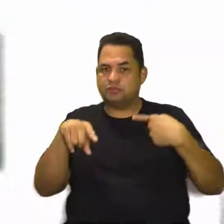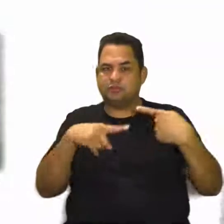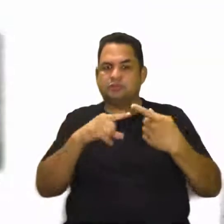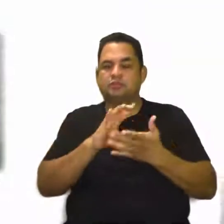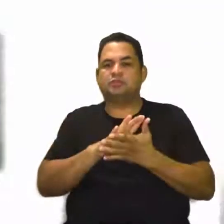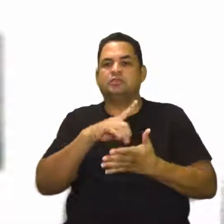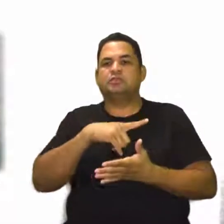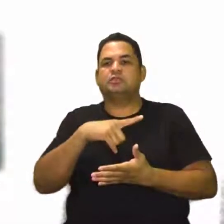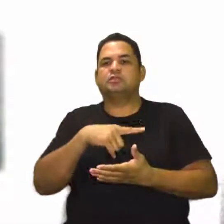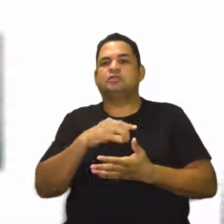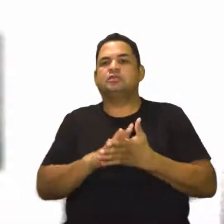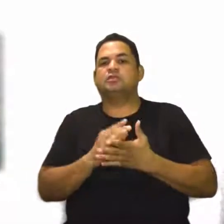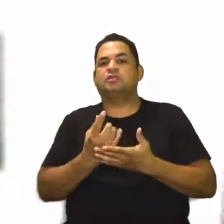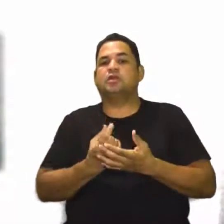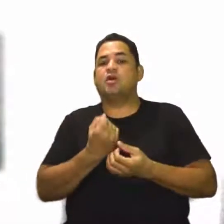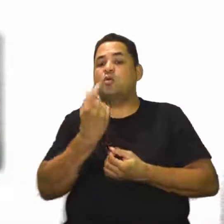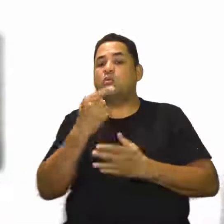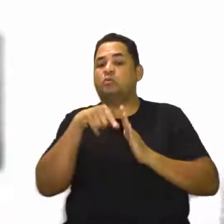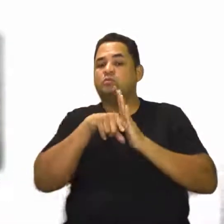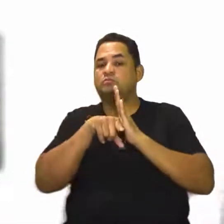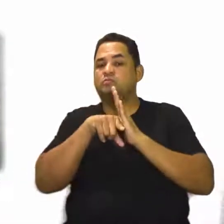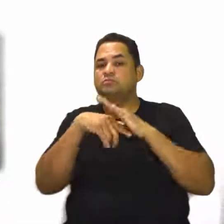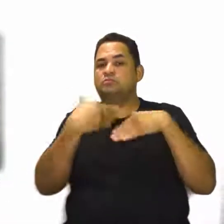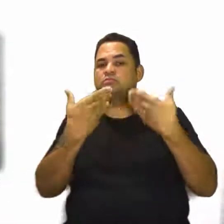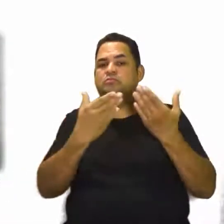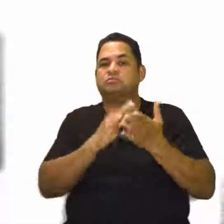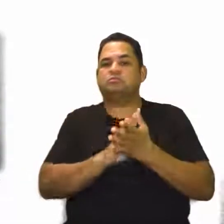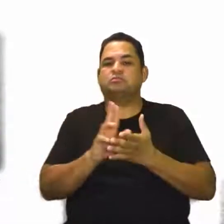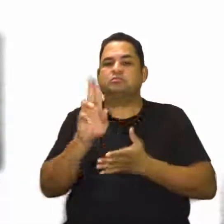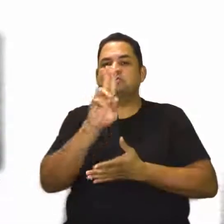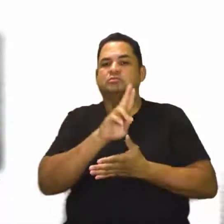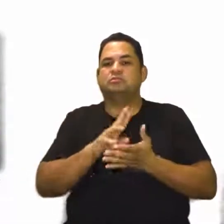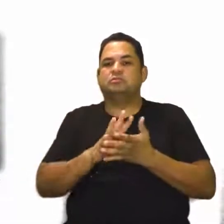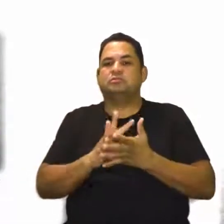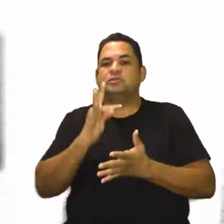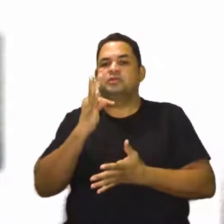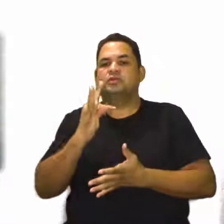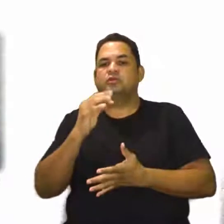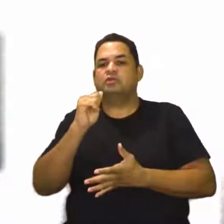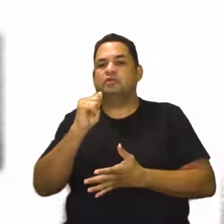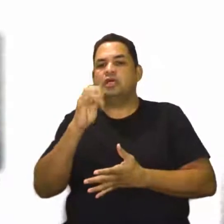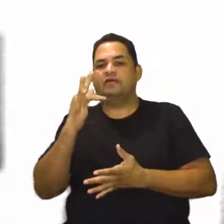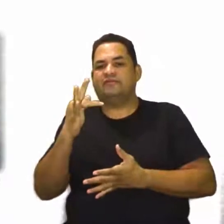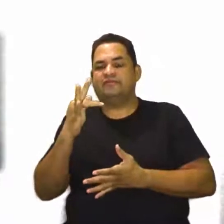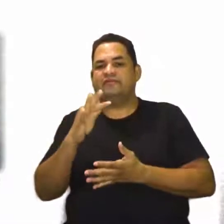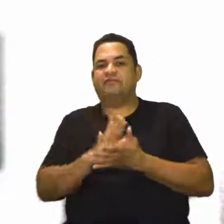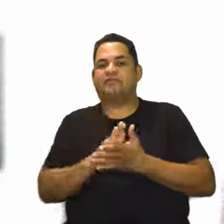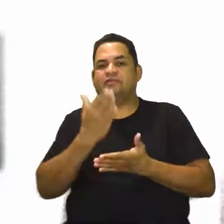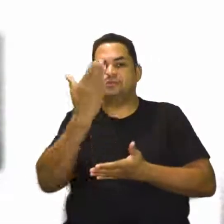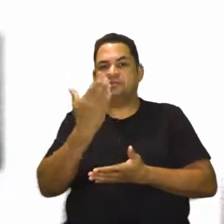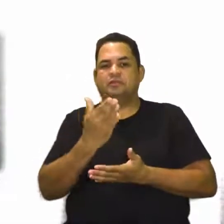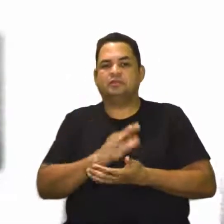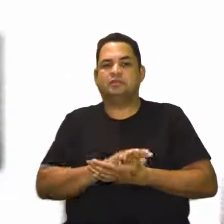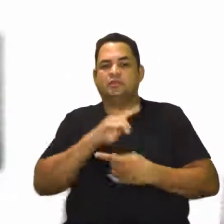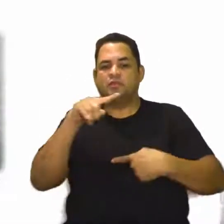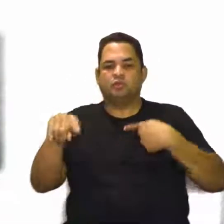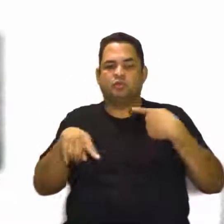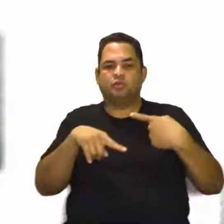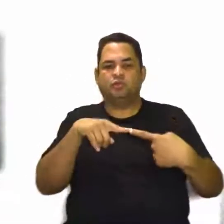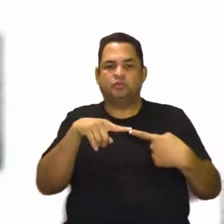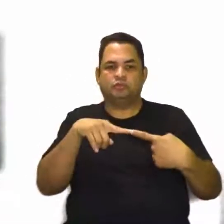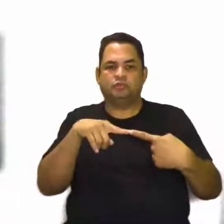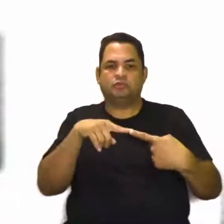nós temos alguns tipos de teste que a gente utiliza no TAF e vai estar justamente com foco no